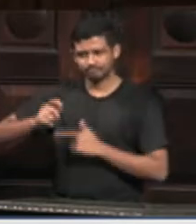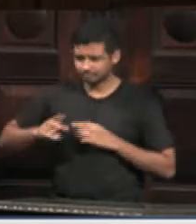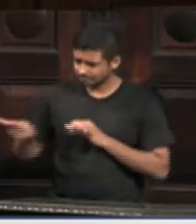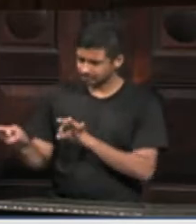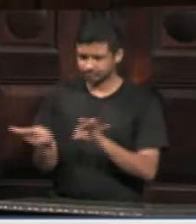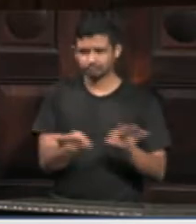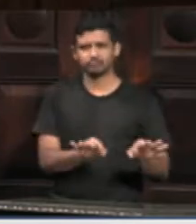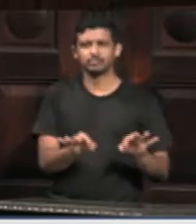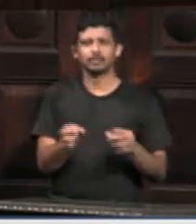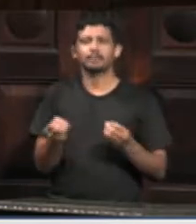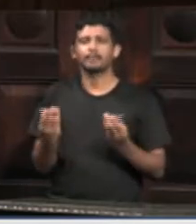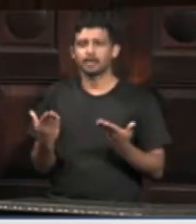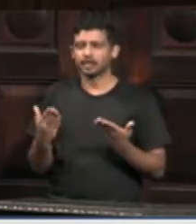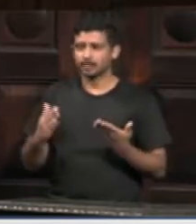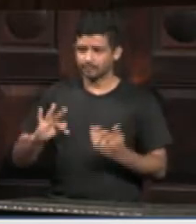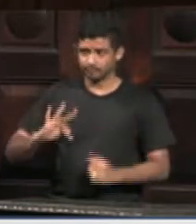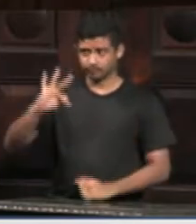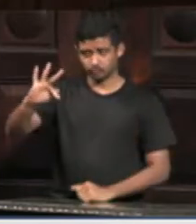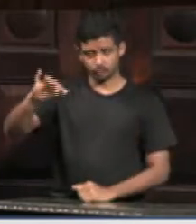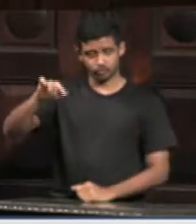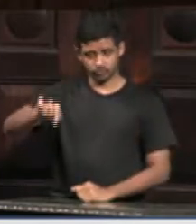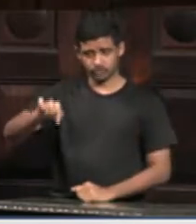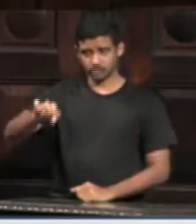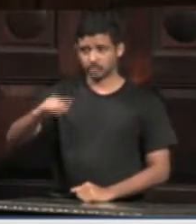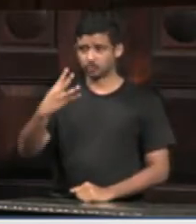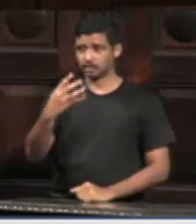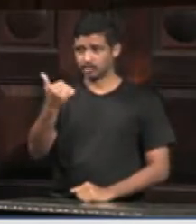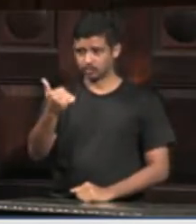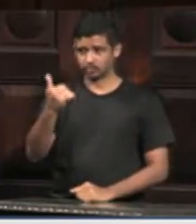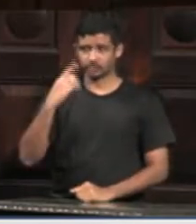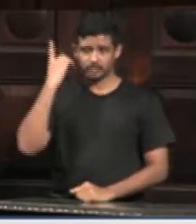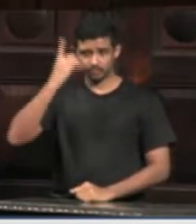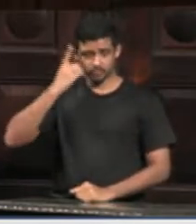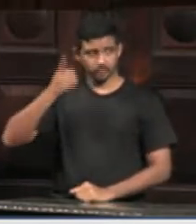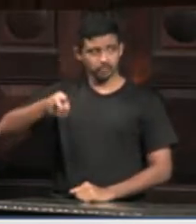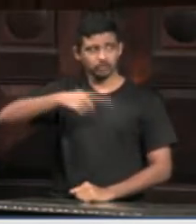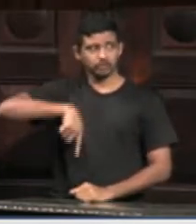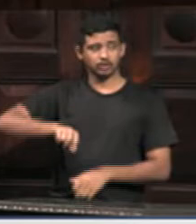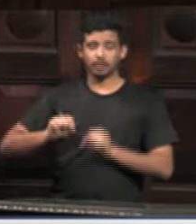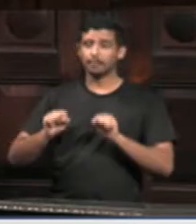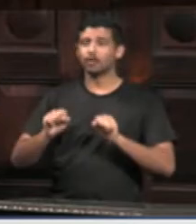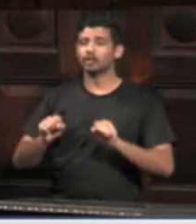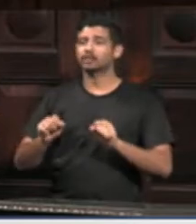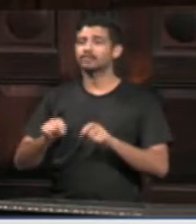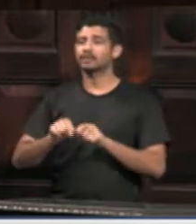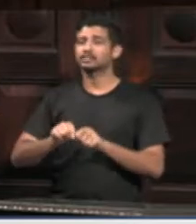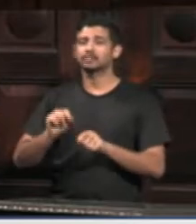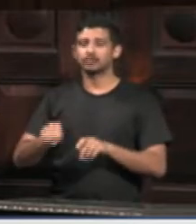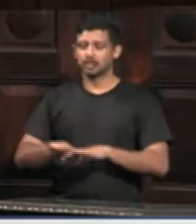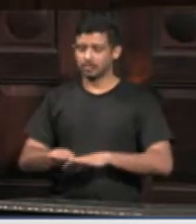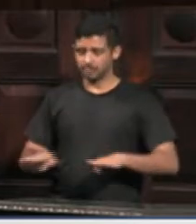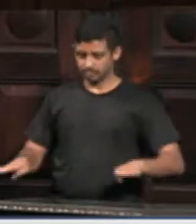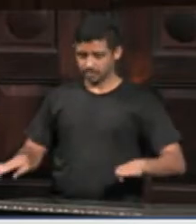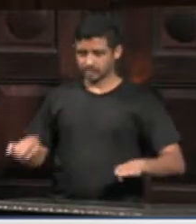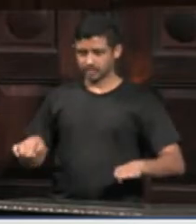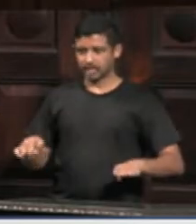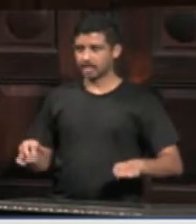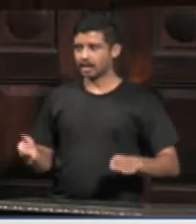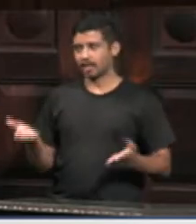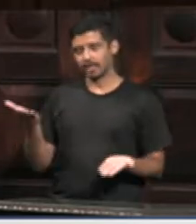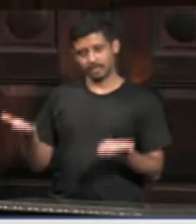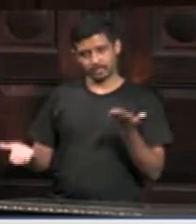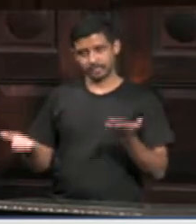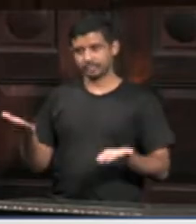para, nessa construção política dos 41 deputados, possamos fazer uma mesa equilibrada, uma